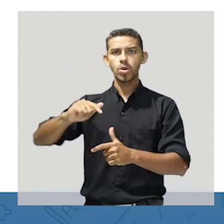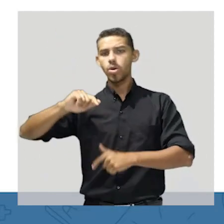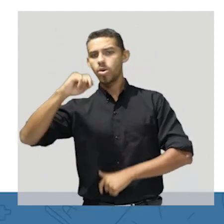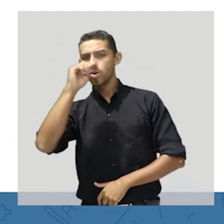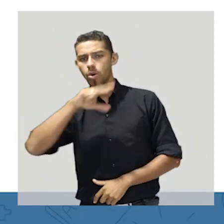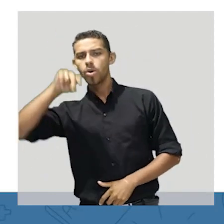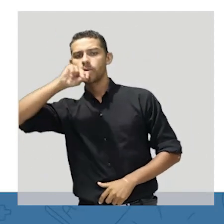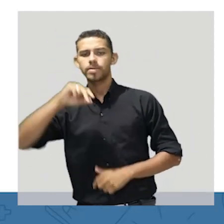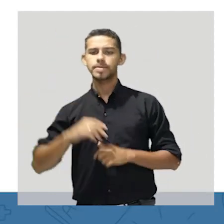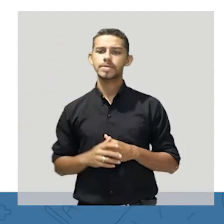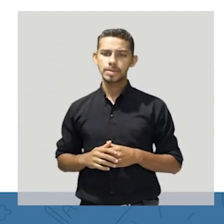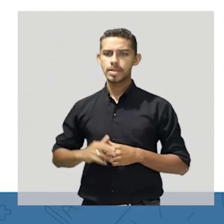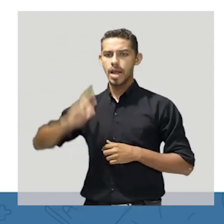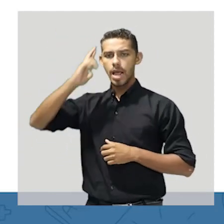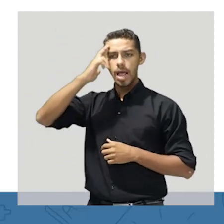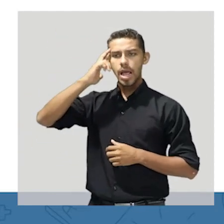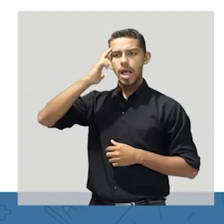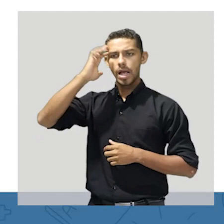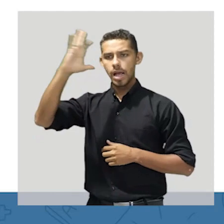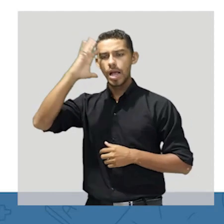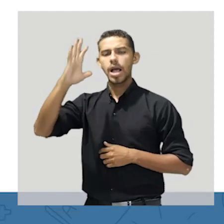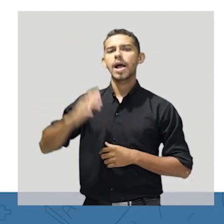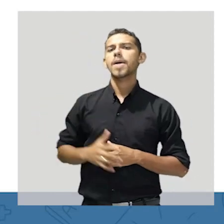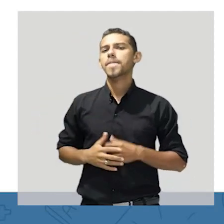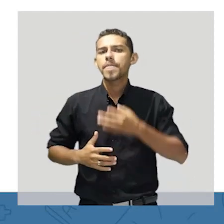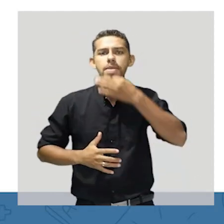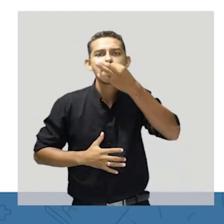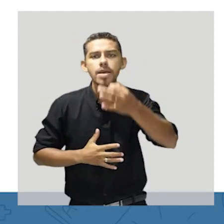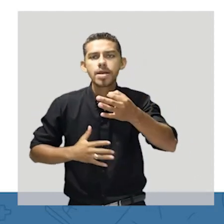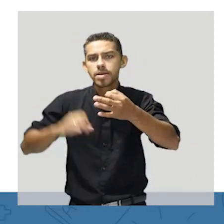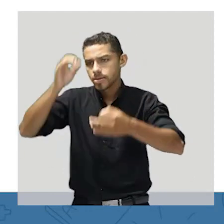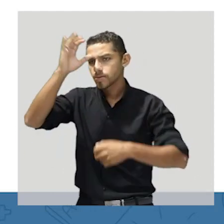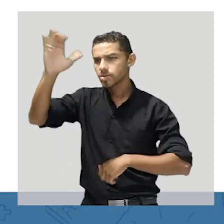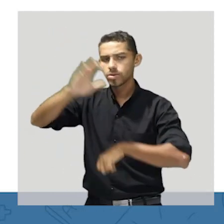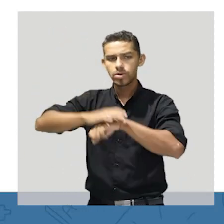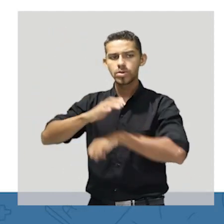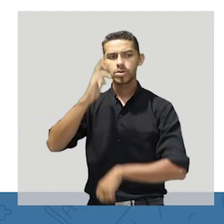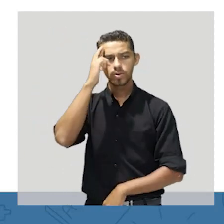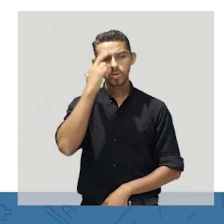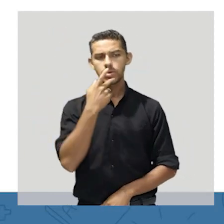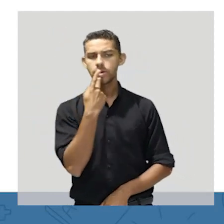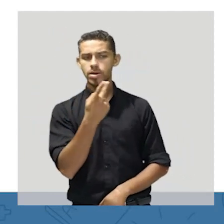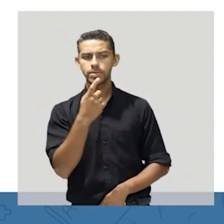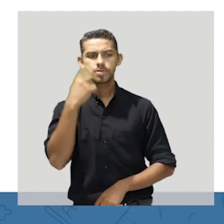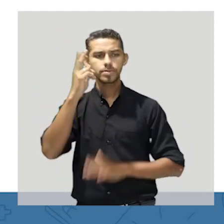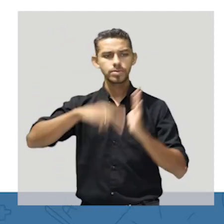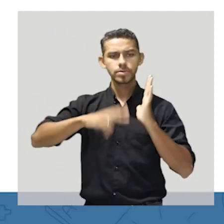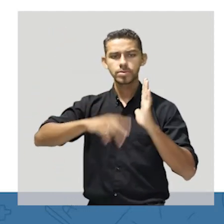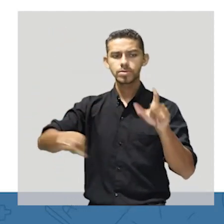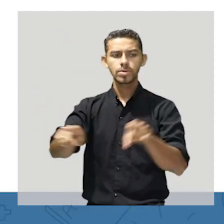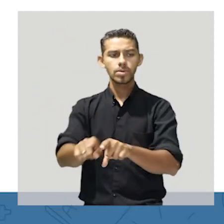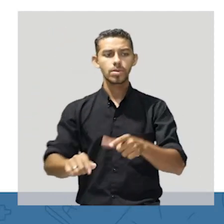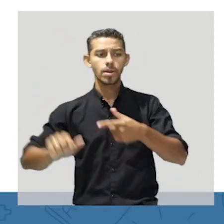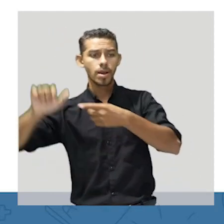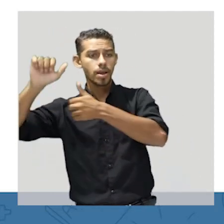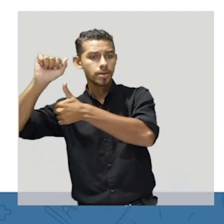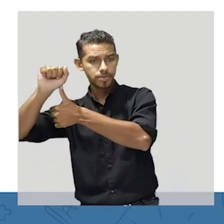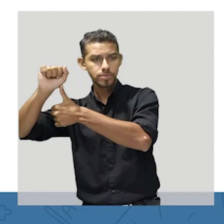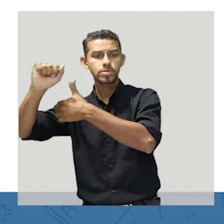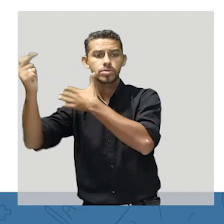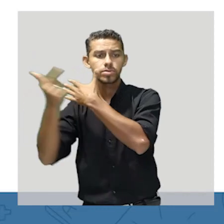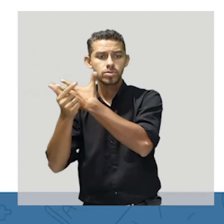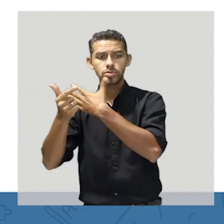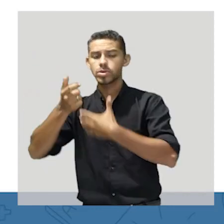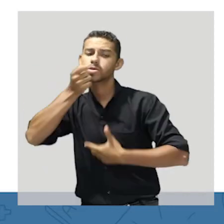né nessa reflexão a piada enfatizada por ó reflexão que a gente leu sua função humorística sua